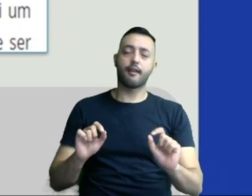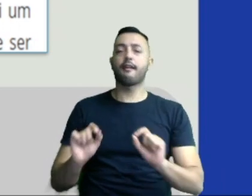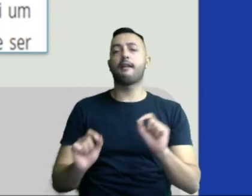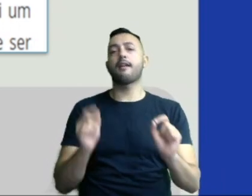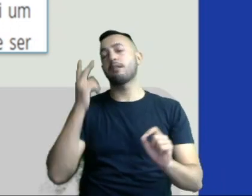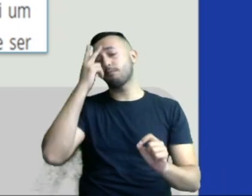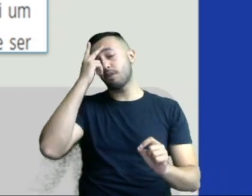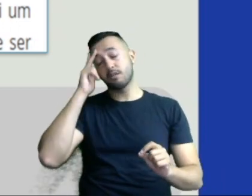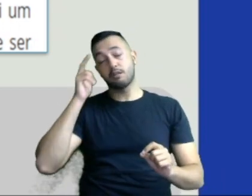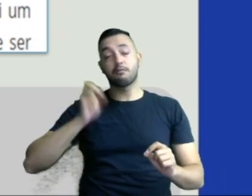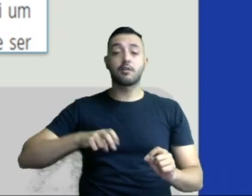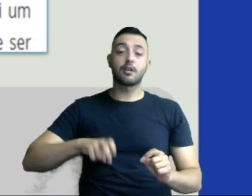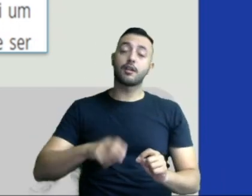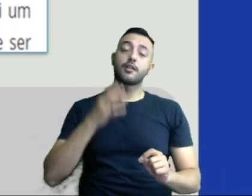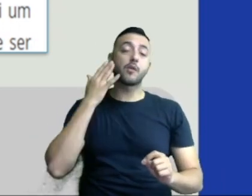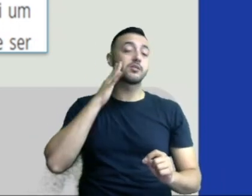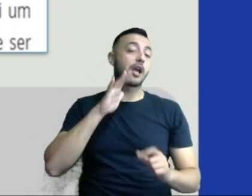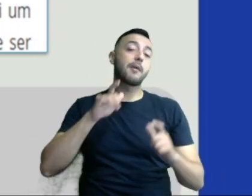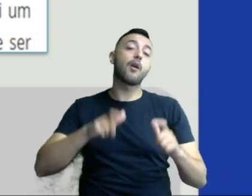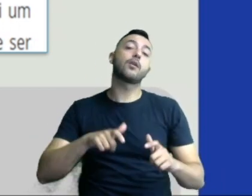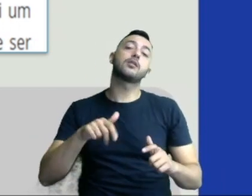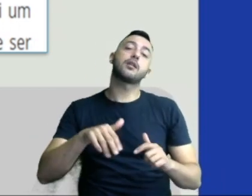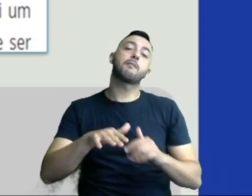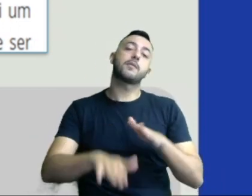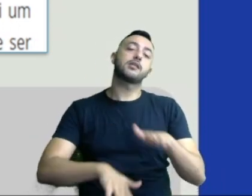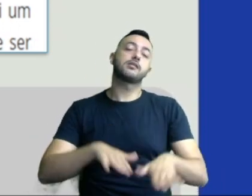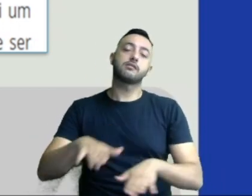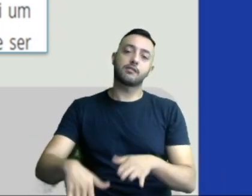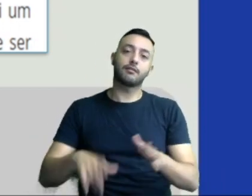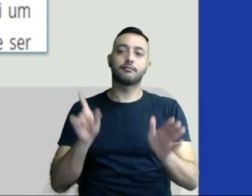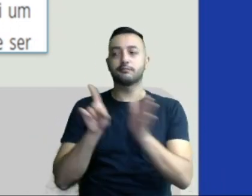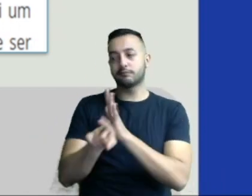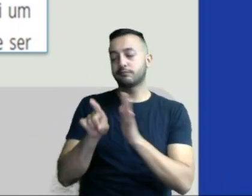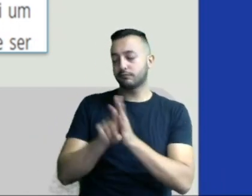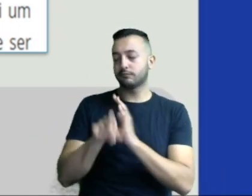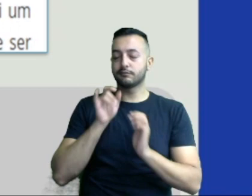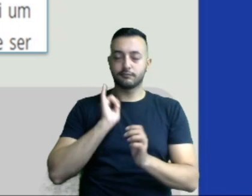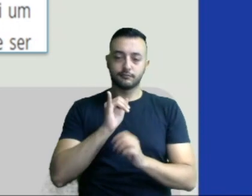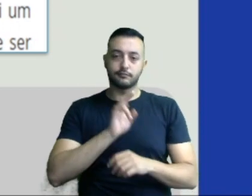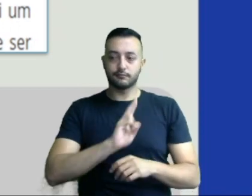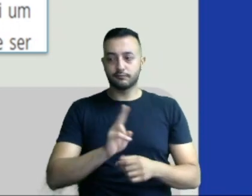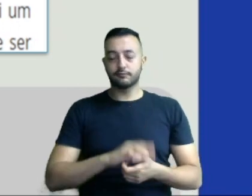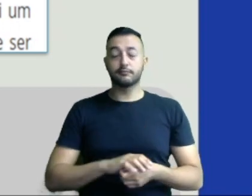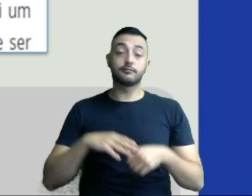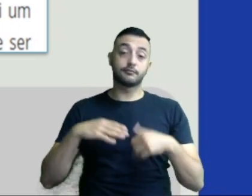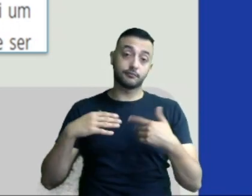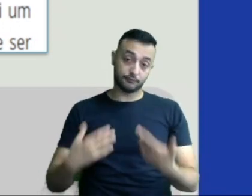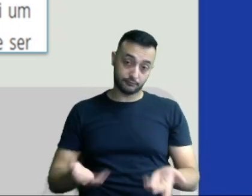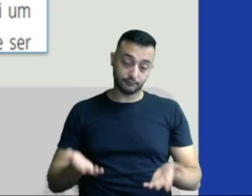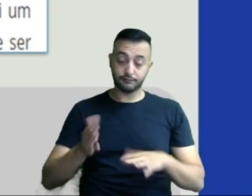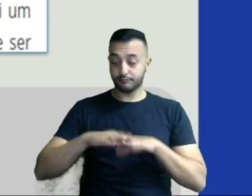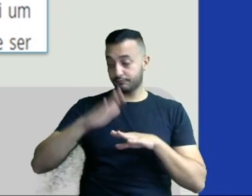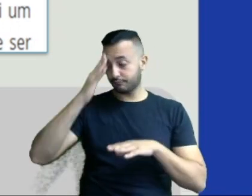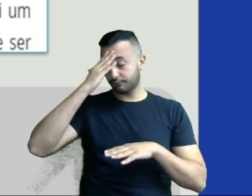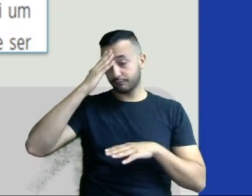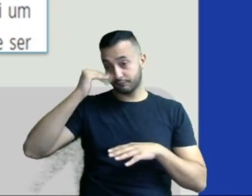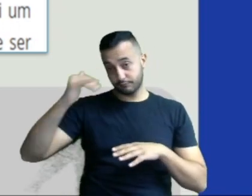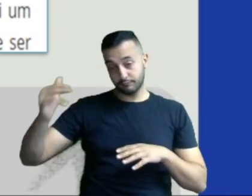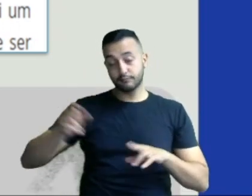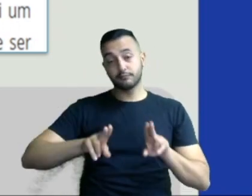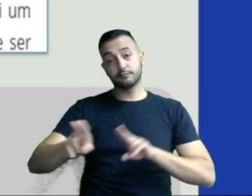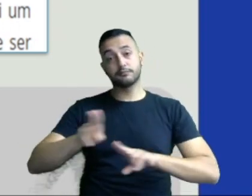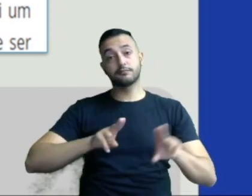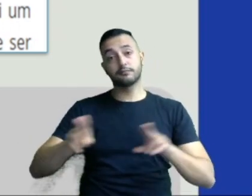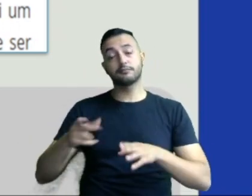não rodar por aí a pé sem saber onde pisa, o nosso blog foi atrás de informações sobre os nomes, pelo menos os mais famosos, que